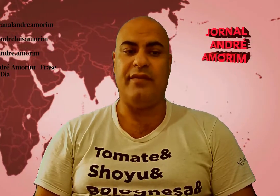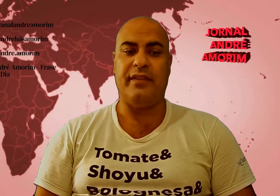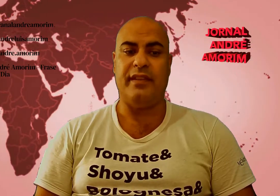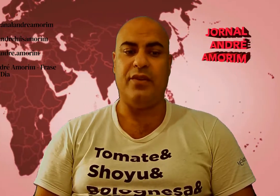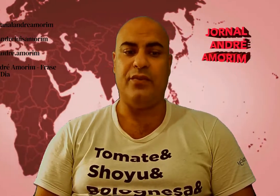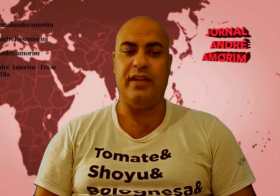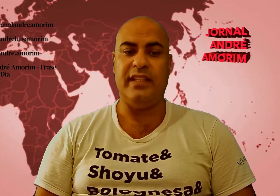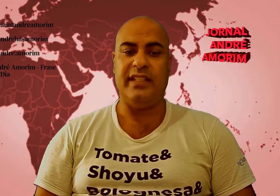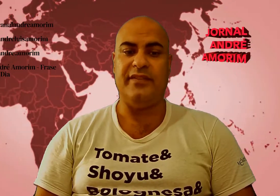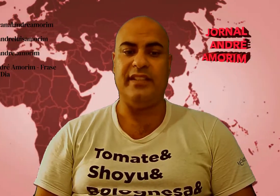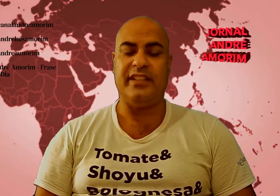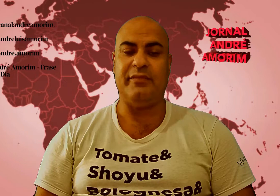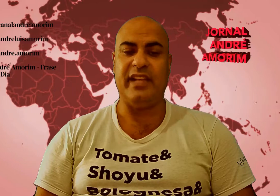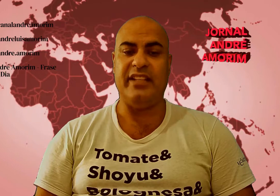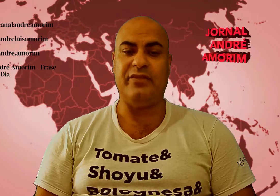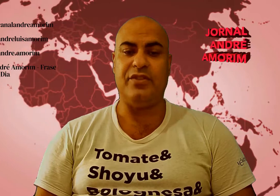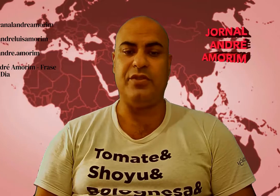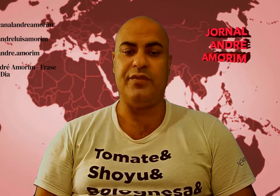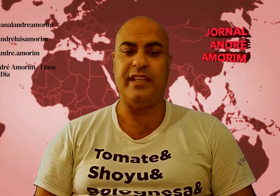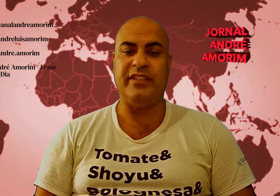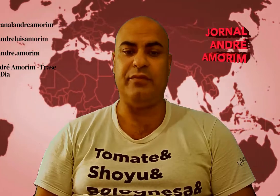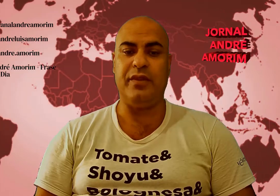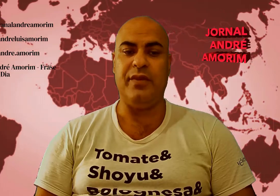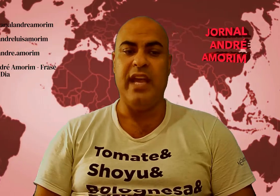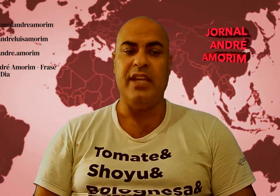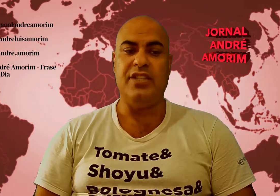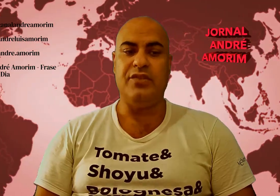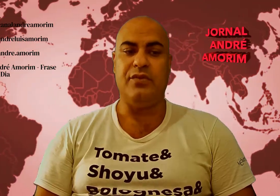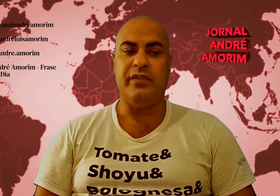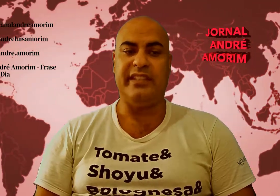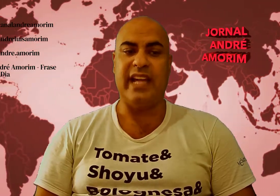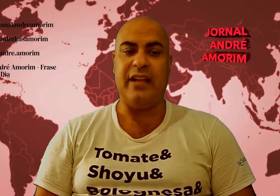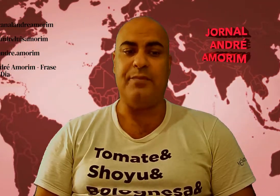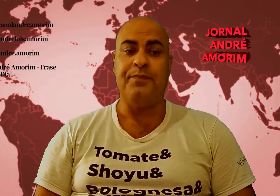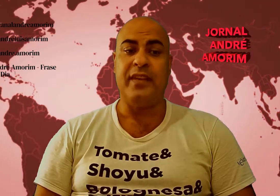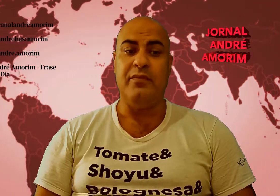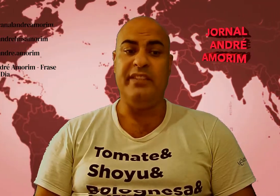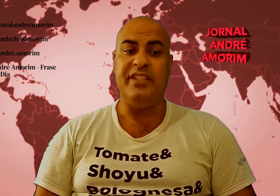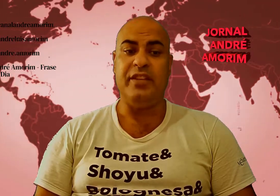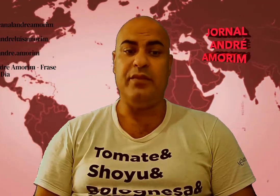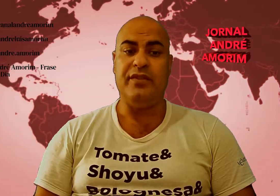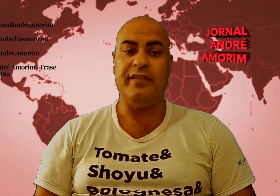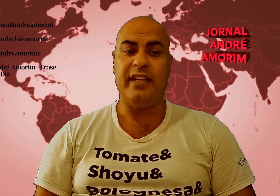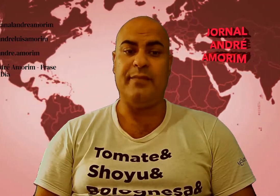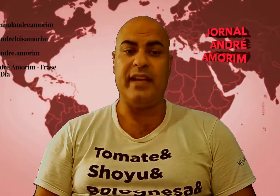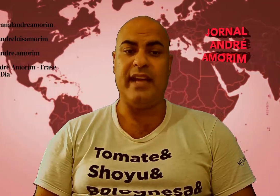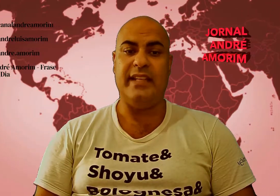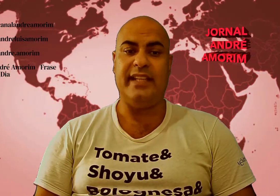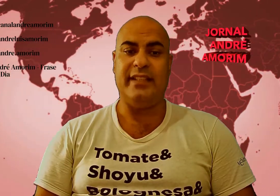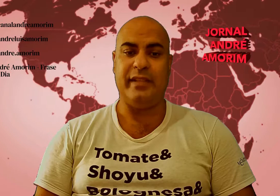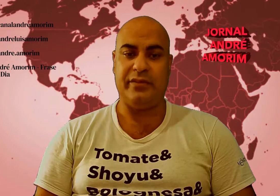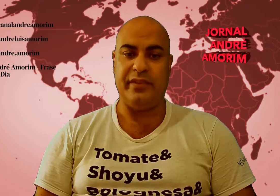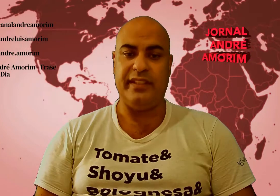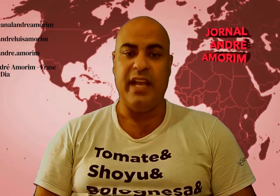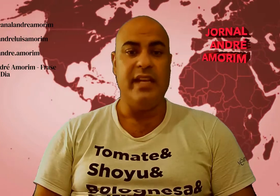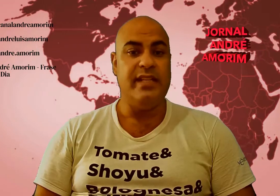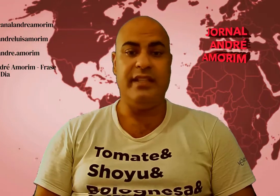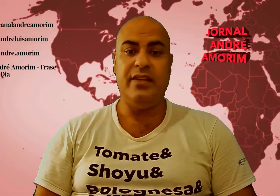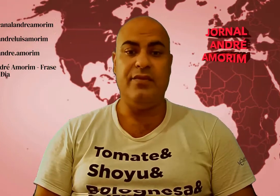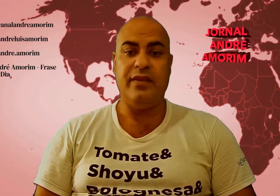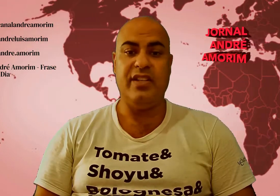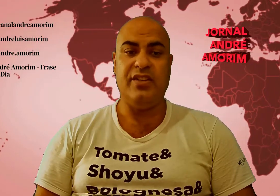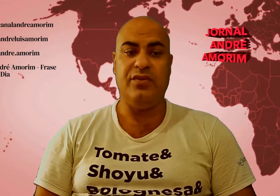eu era mais nova, que eu via nas revistas mulheres com estilos diferentes do meu e tinham conquistado, eu me sentia motivada para realizar as minhas